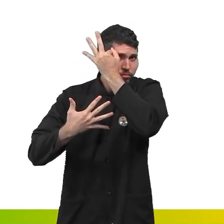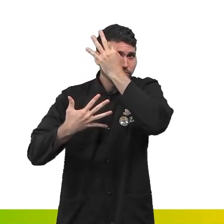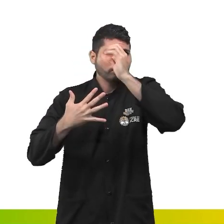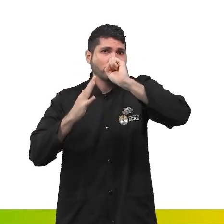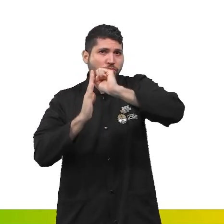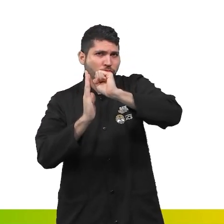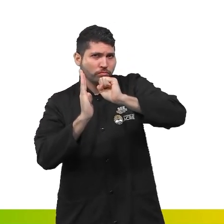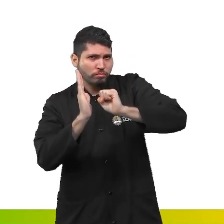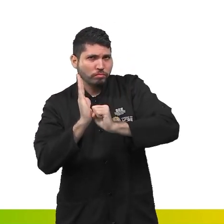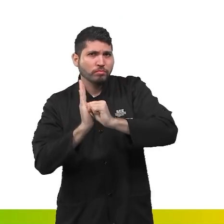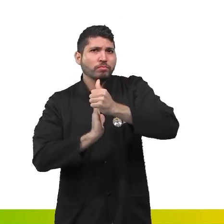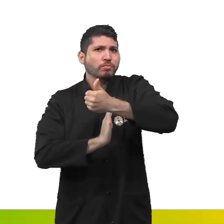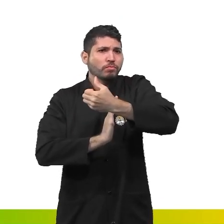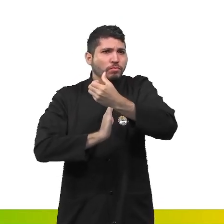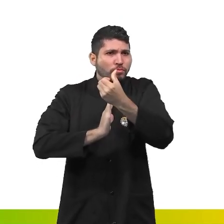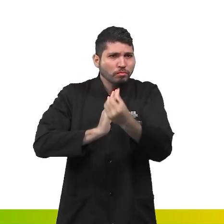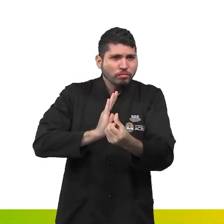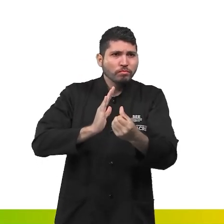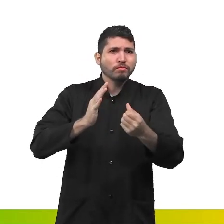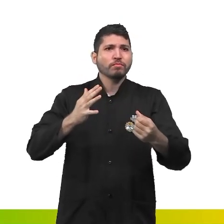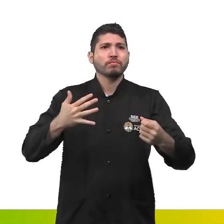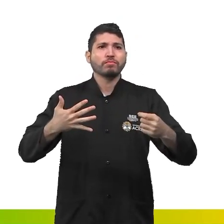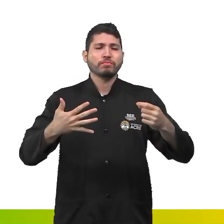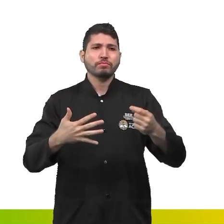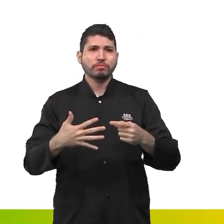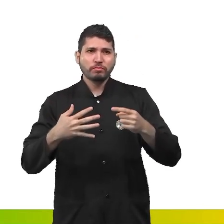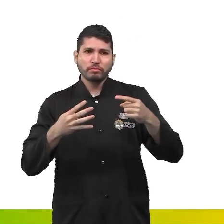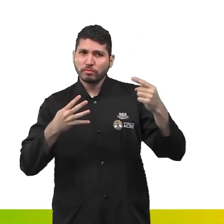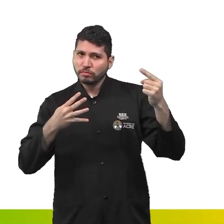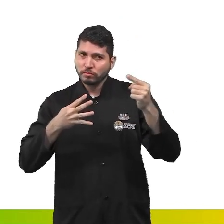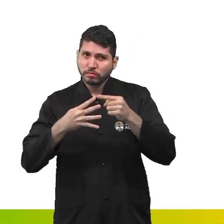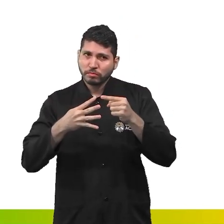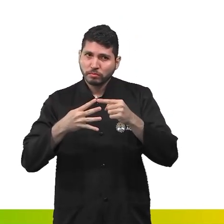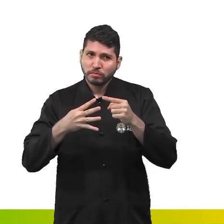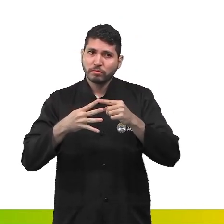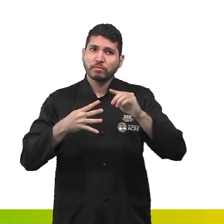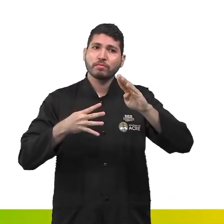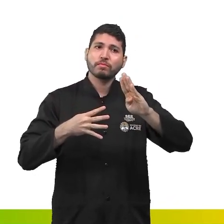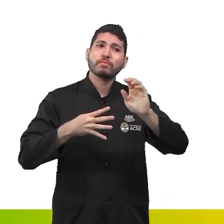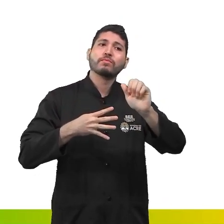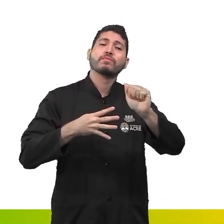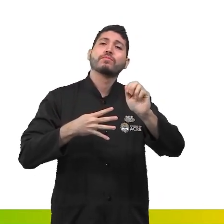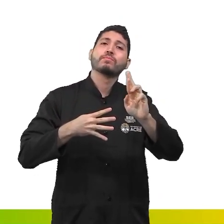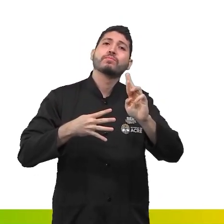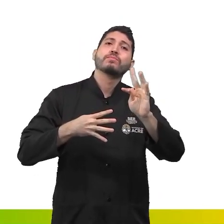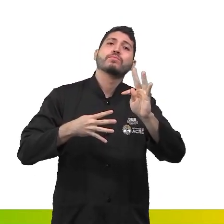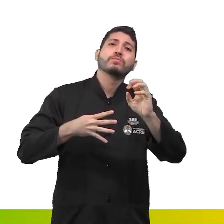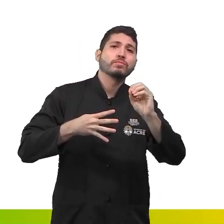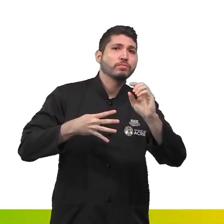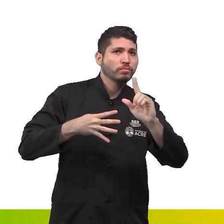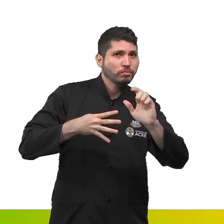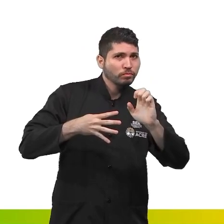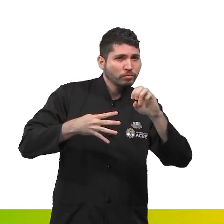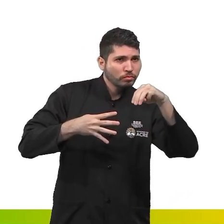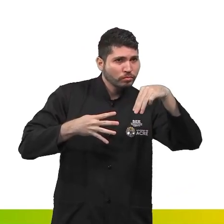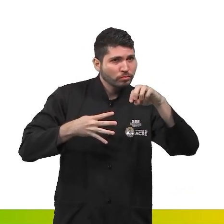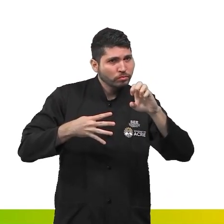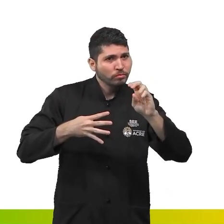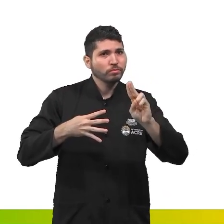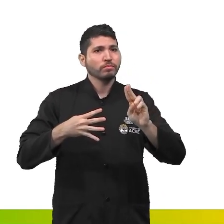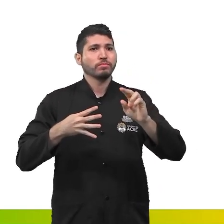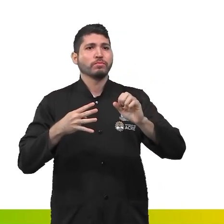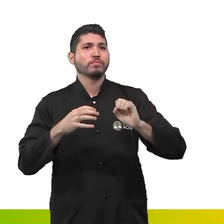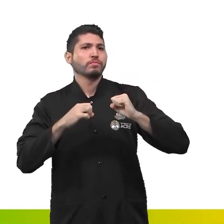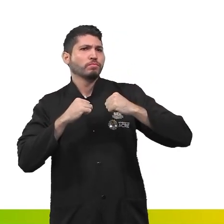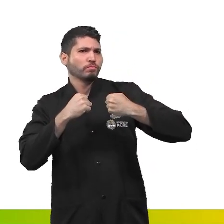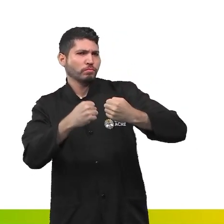século XVI. Nós temos o Frei Bartolomeu de las Casas, defensor dos direitos